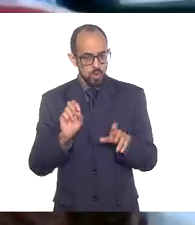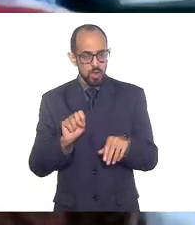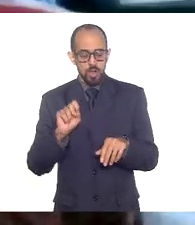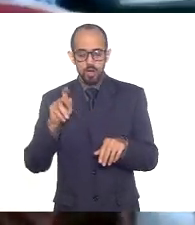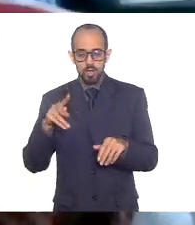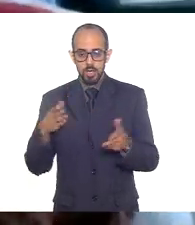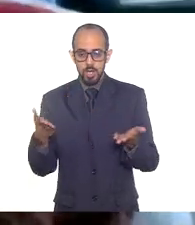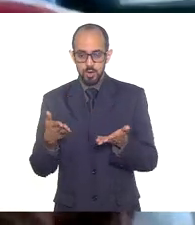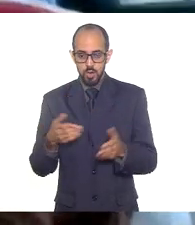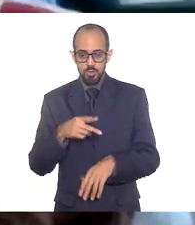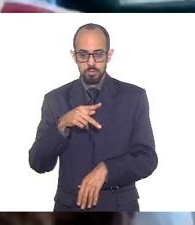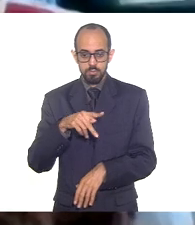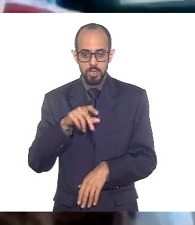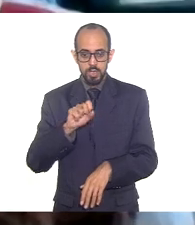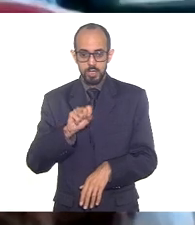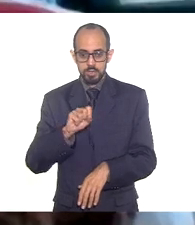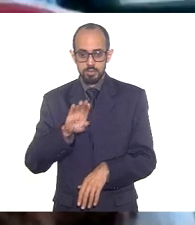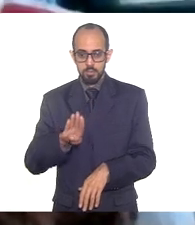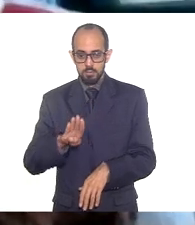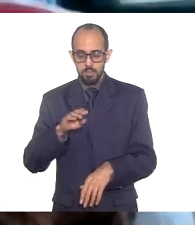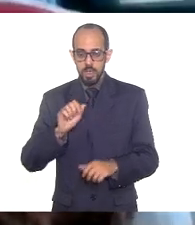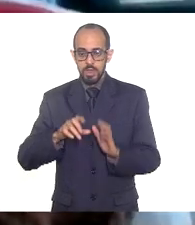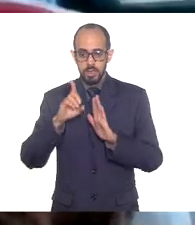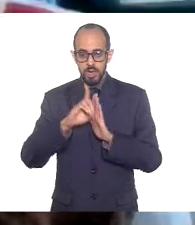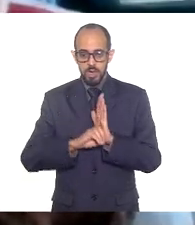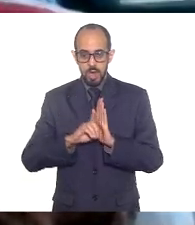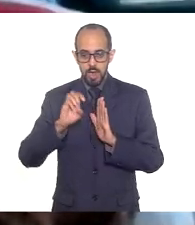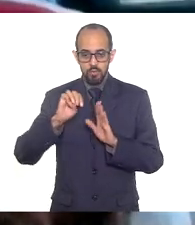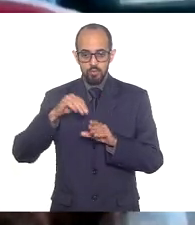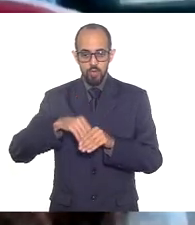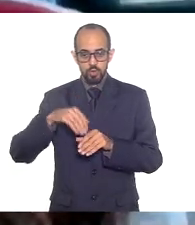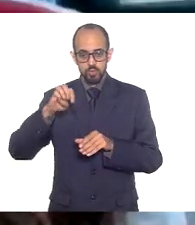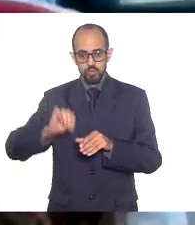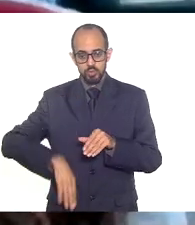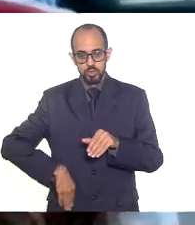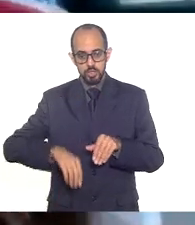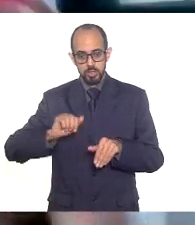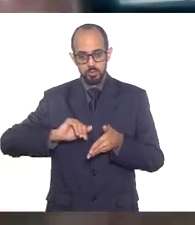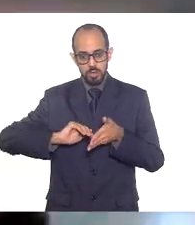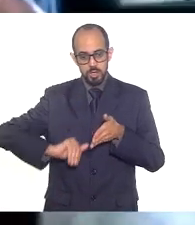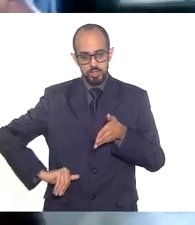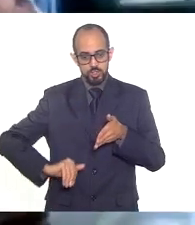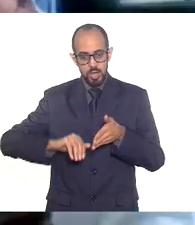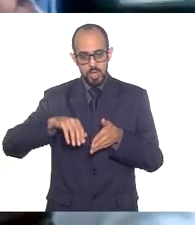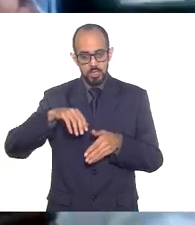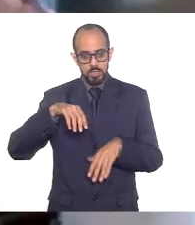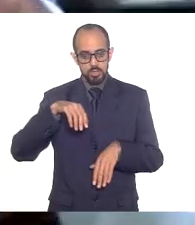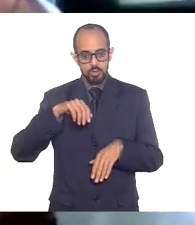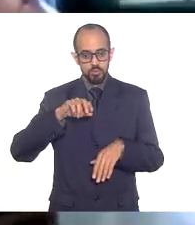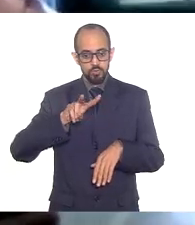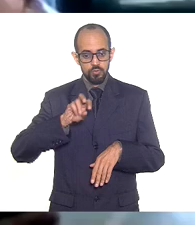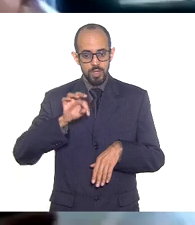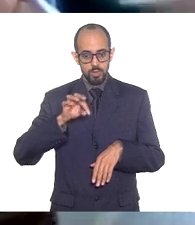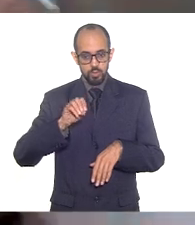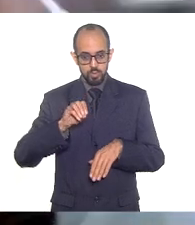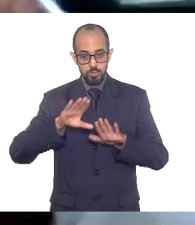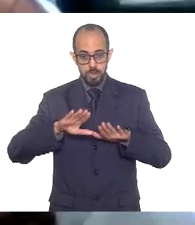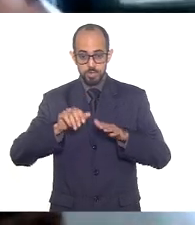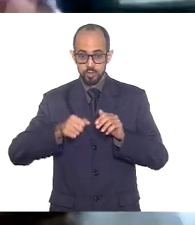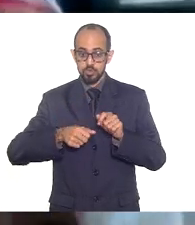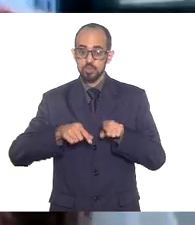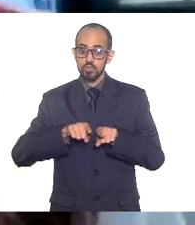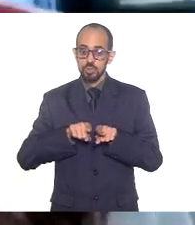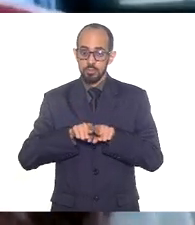falta o PSB declara voto sem pela derrubada do só antecipei que no outro